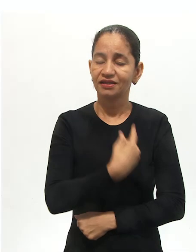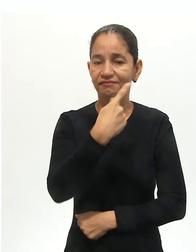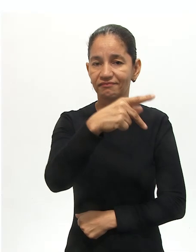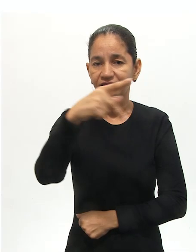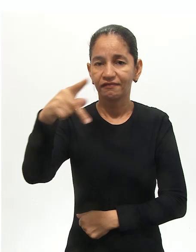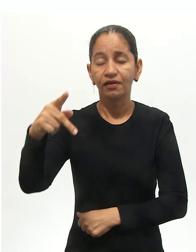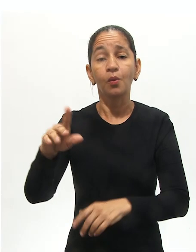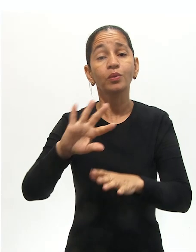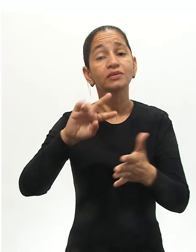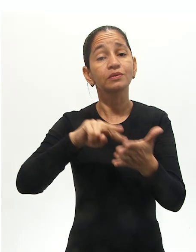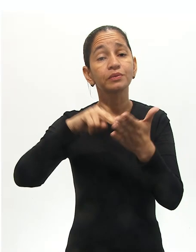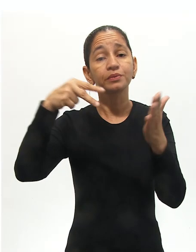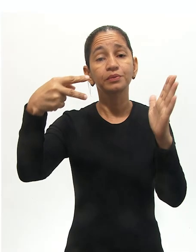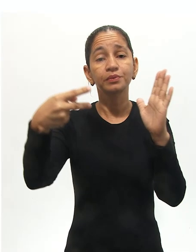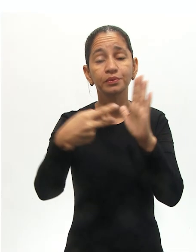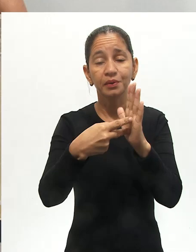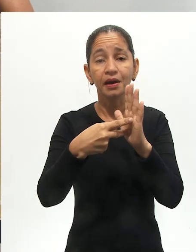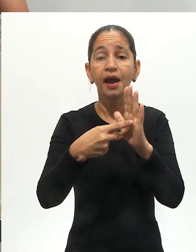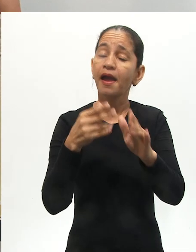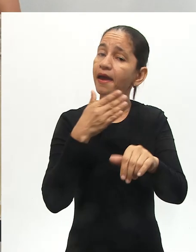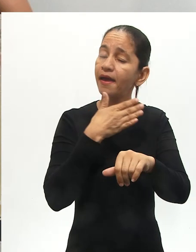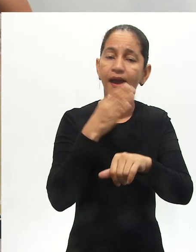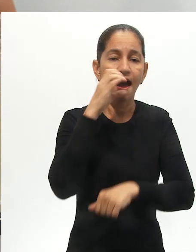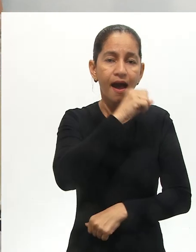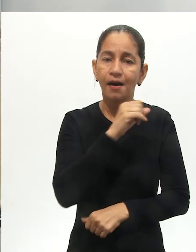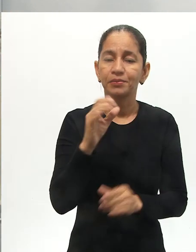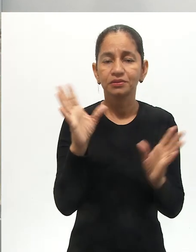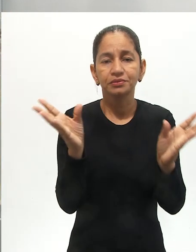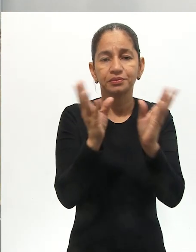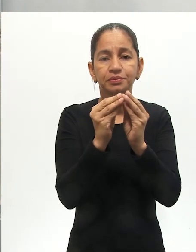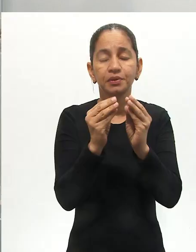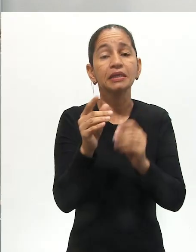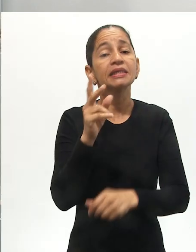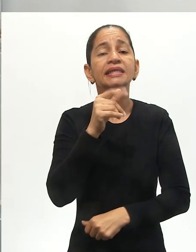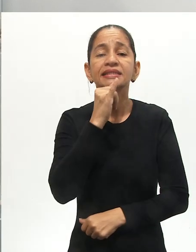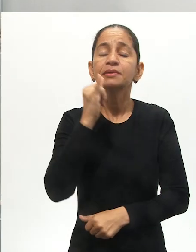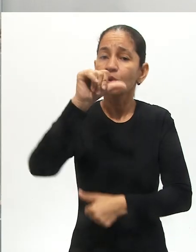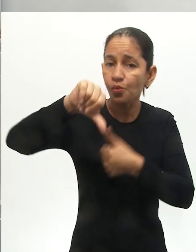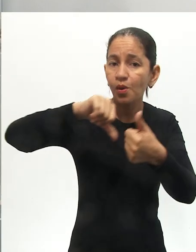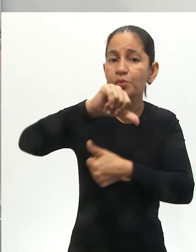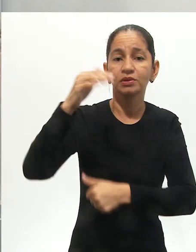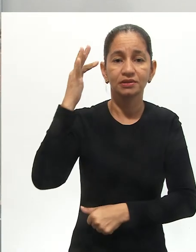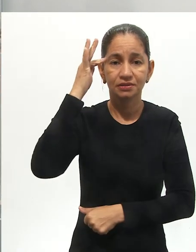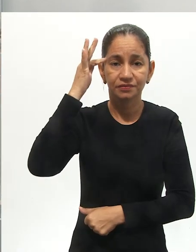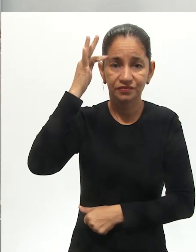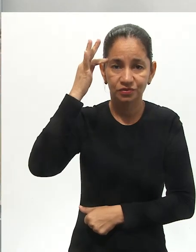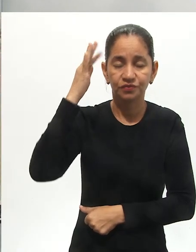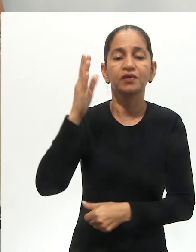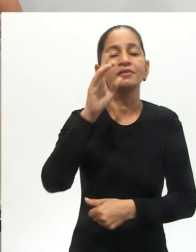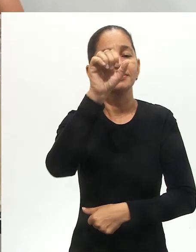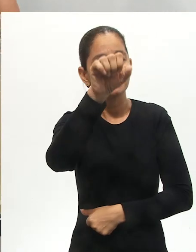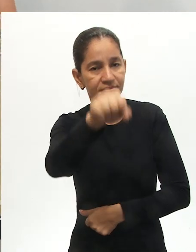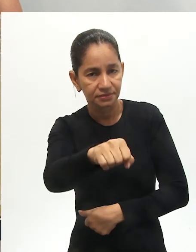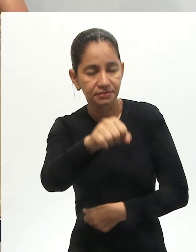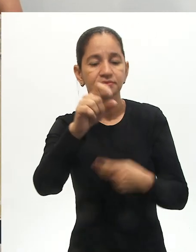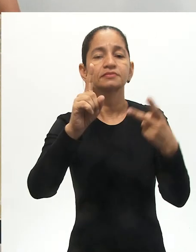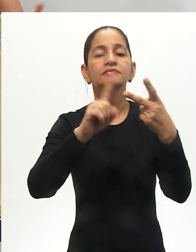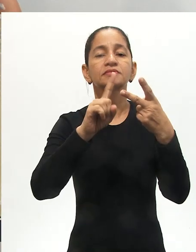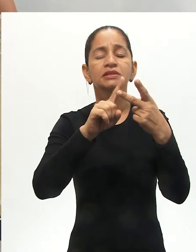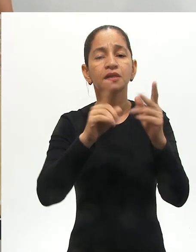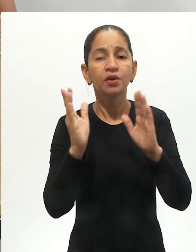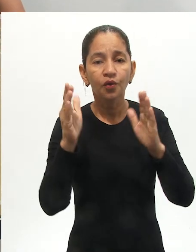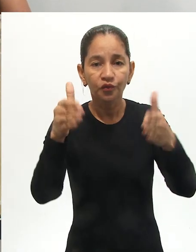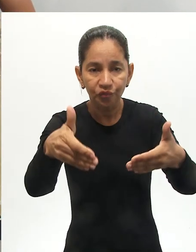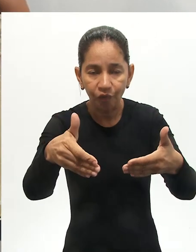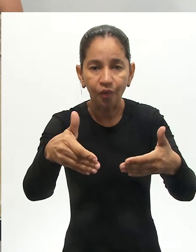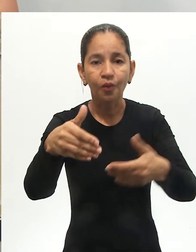existência. Então, nesse sentido, há uma mudança prática na educação e uma mudança filosófica. Há uma mudança de